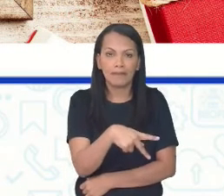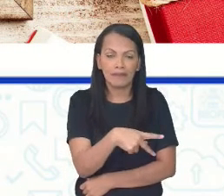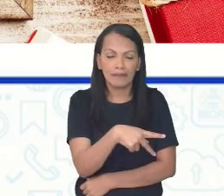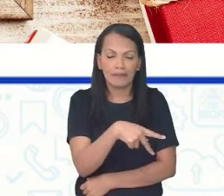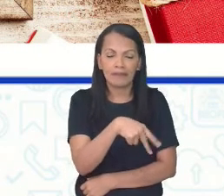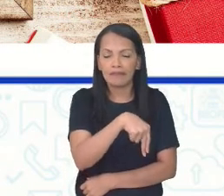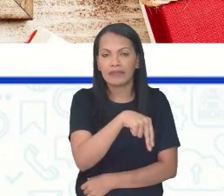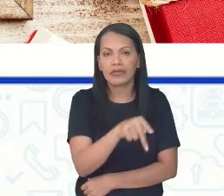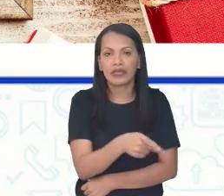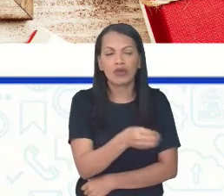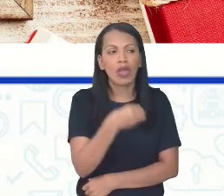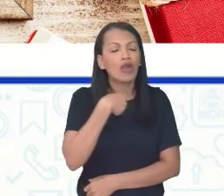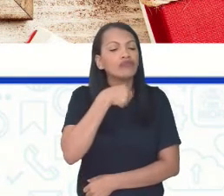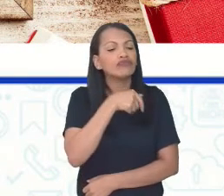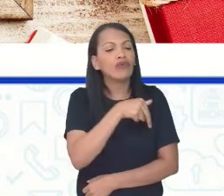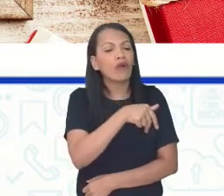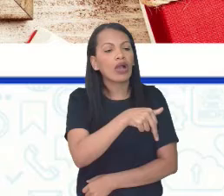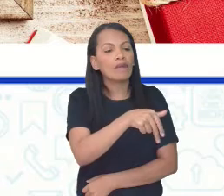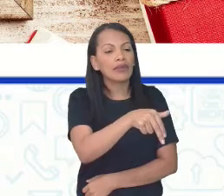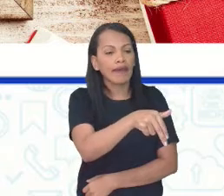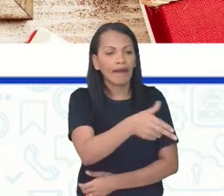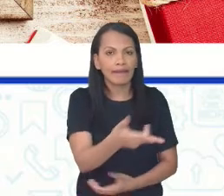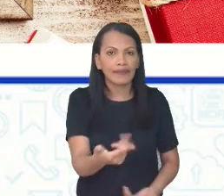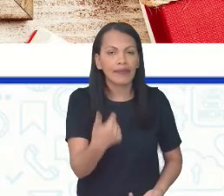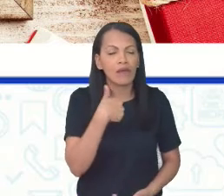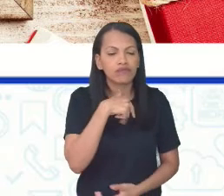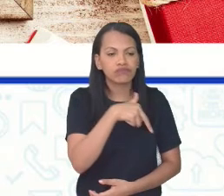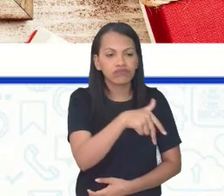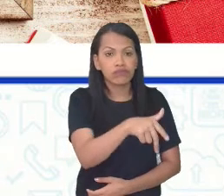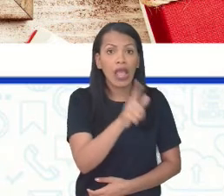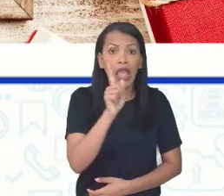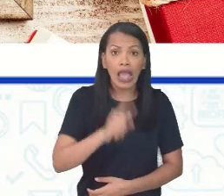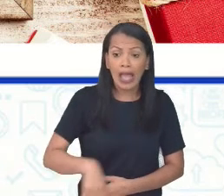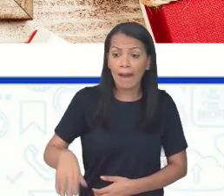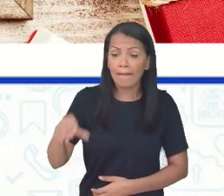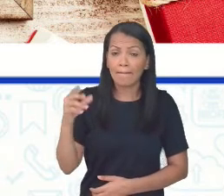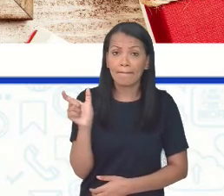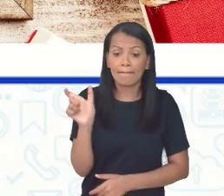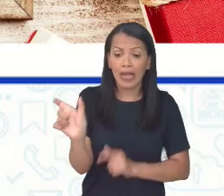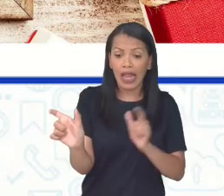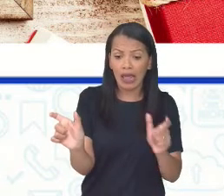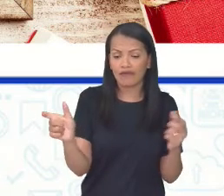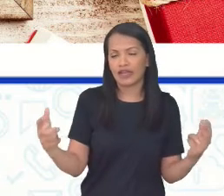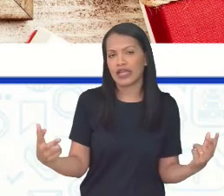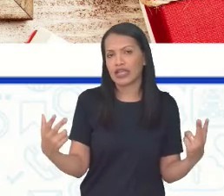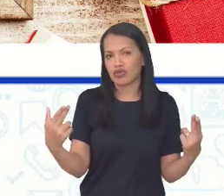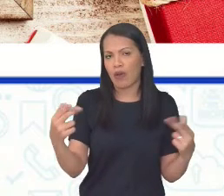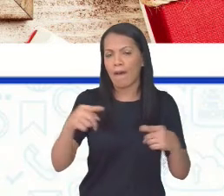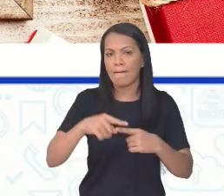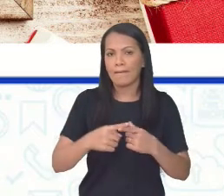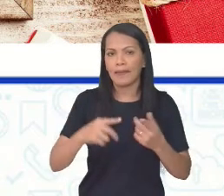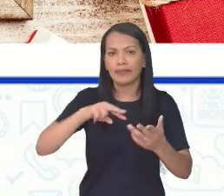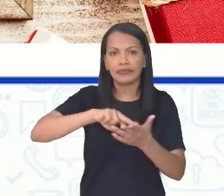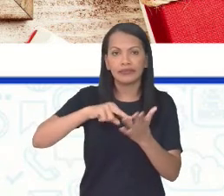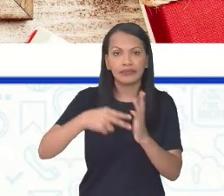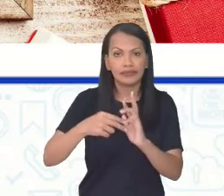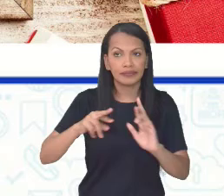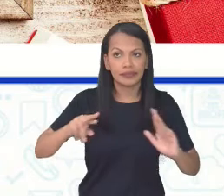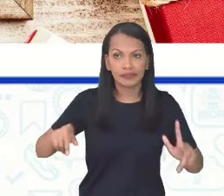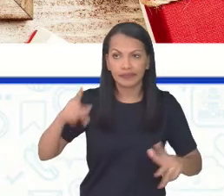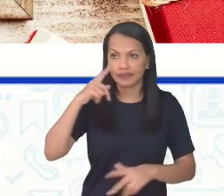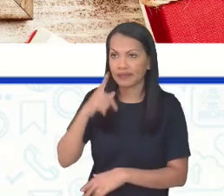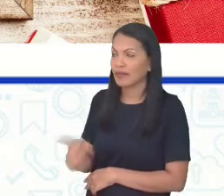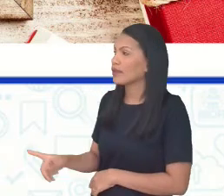Homófonos, não é? Pronúncias idênticas, homógrafos, grafia idêntica, não é?